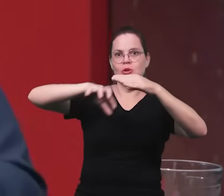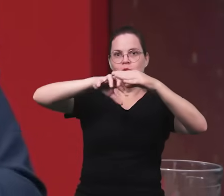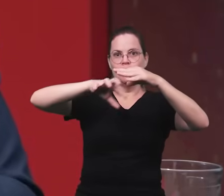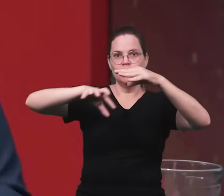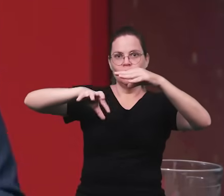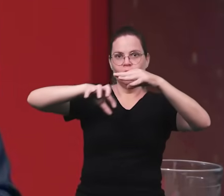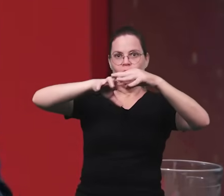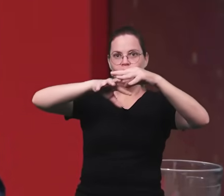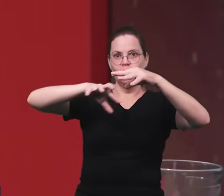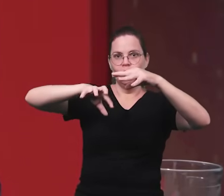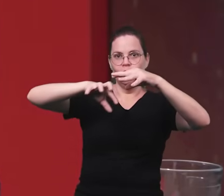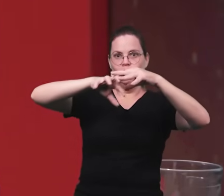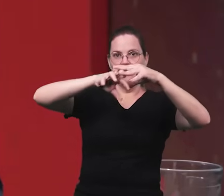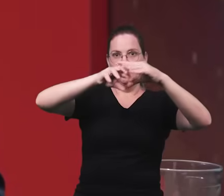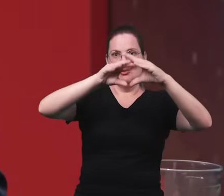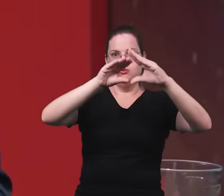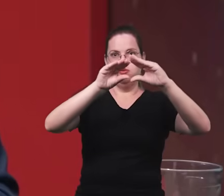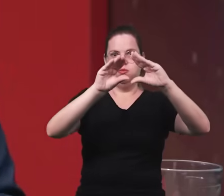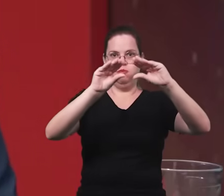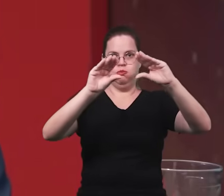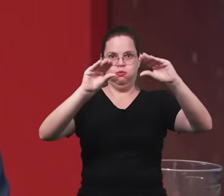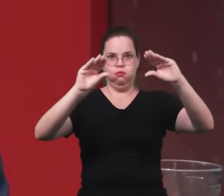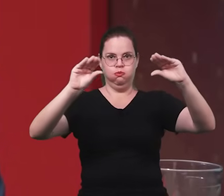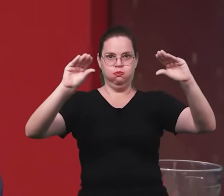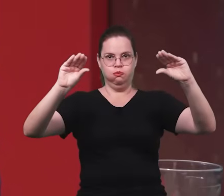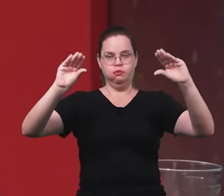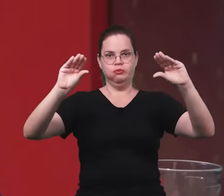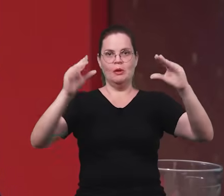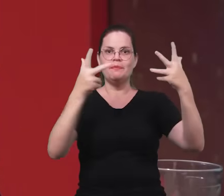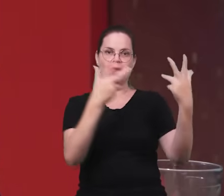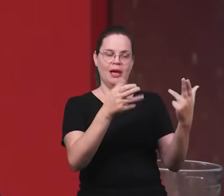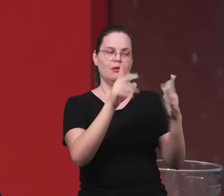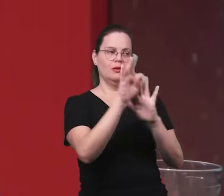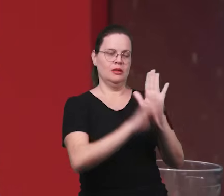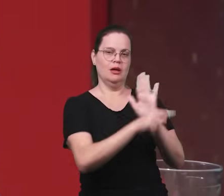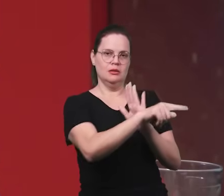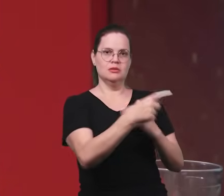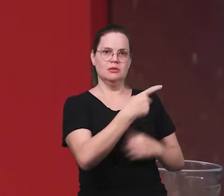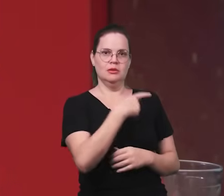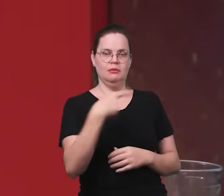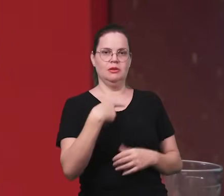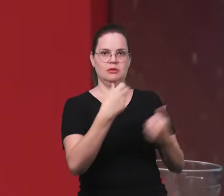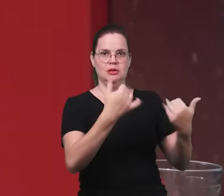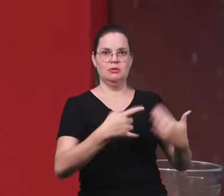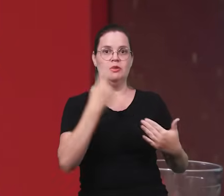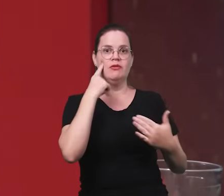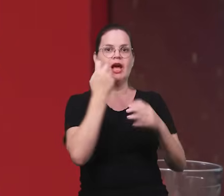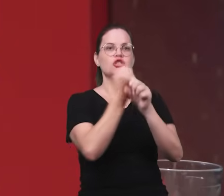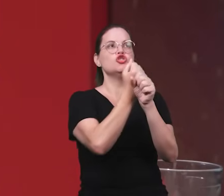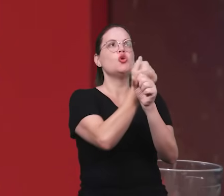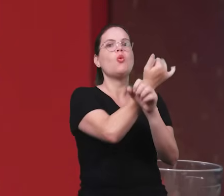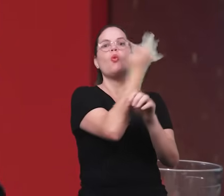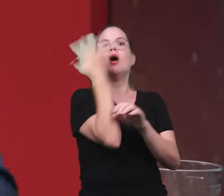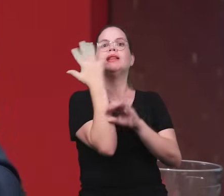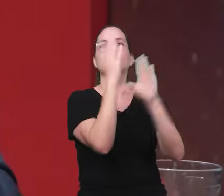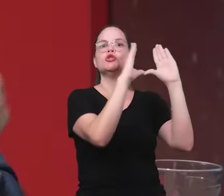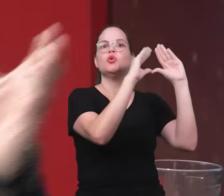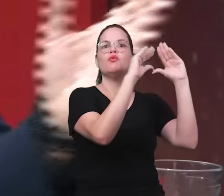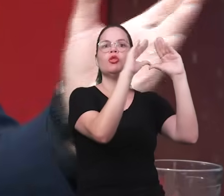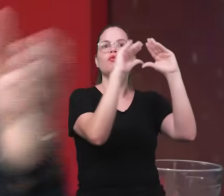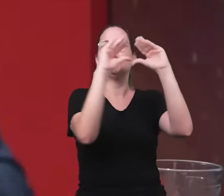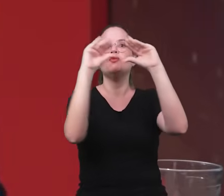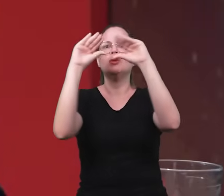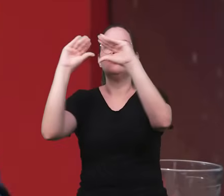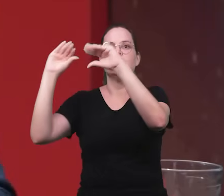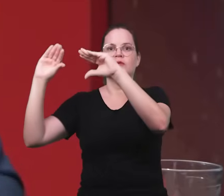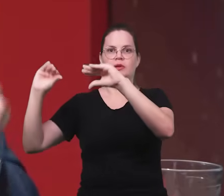As nuvens. E aí entra no texto que o pastor Alonso leu logo no começo, que é a contagem das nuvens. Então a contagem, se